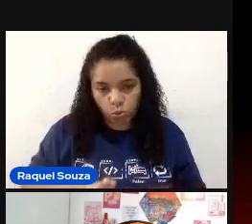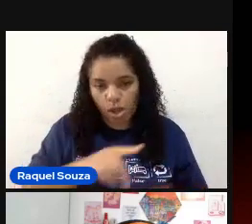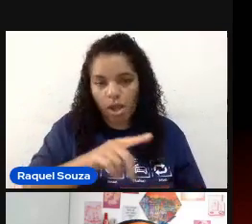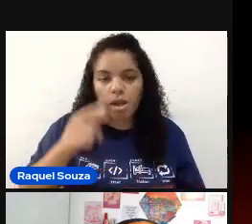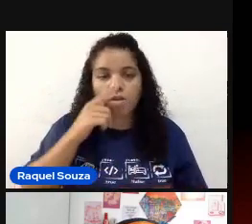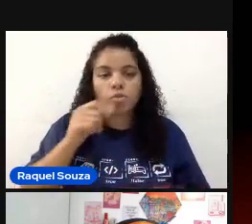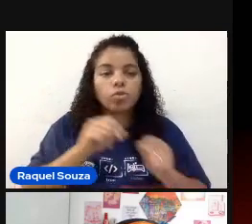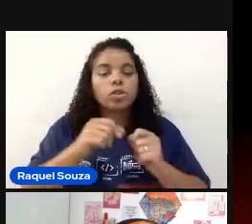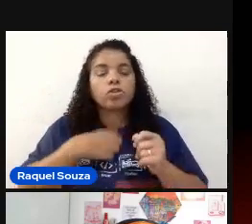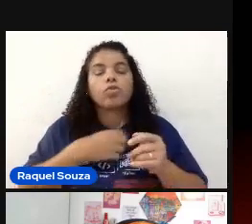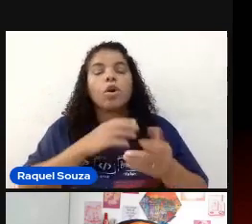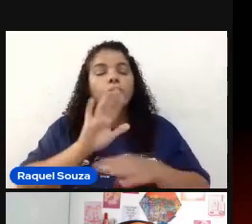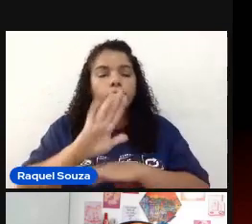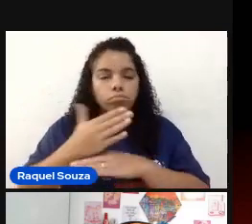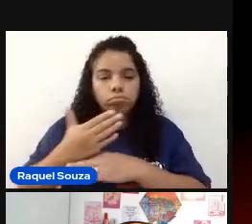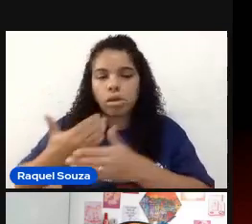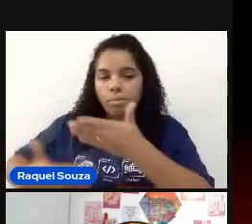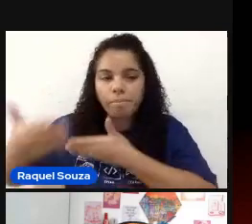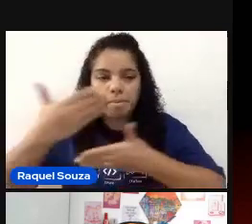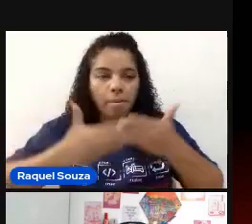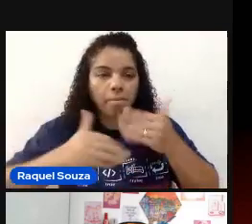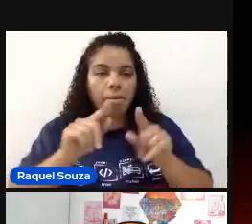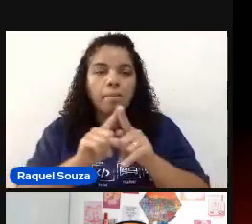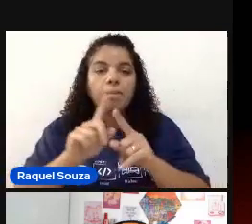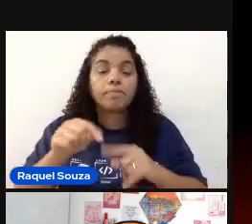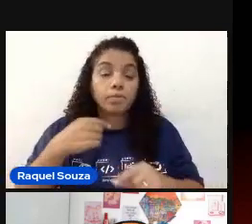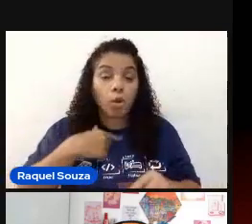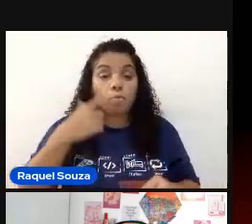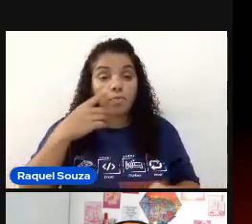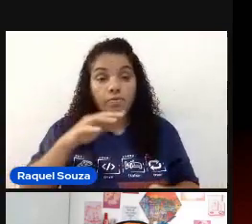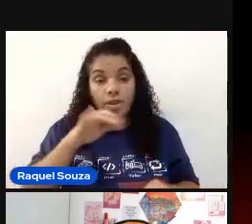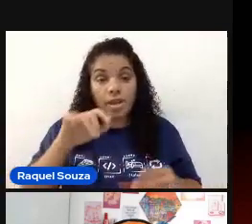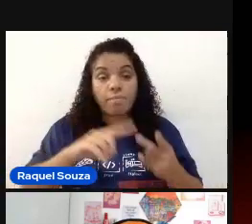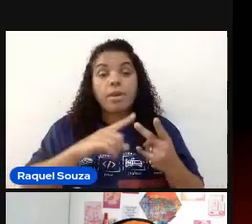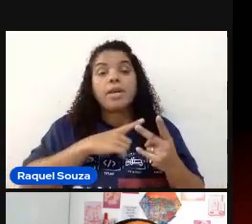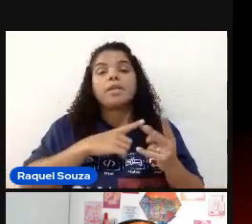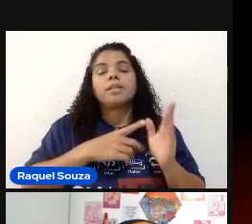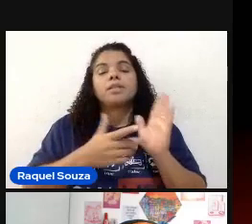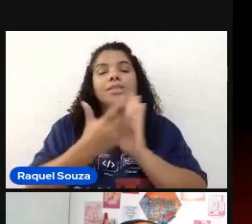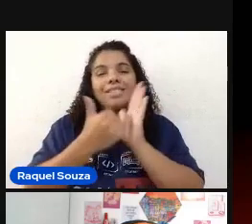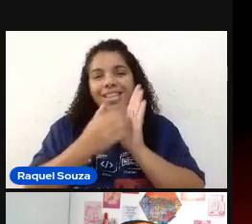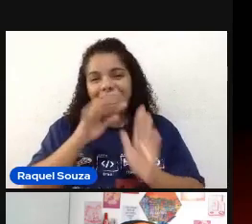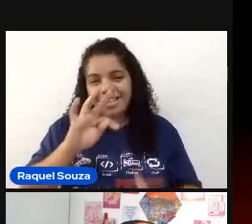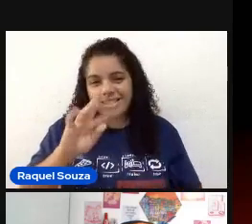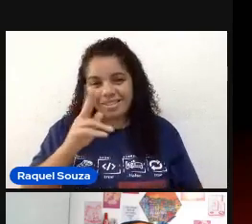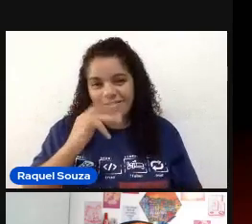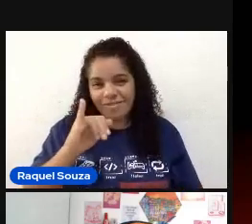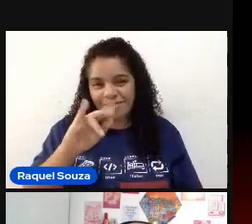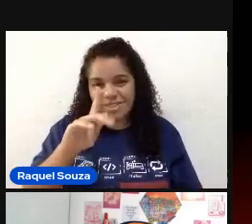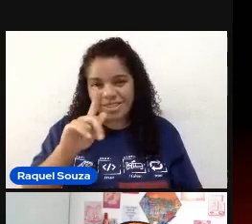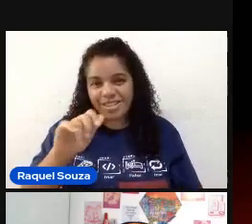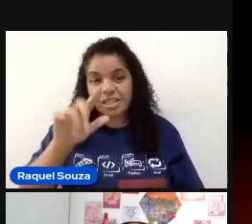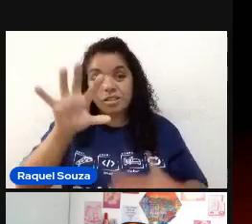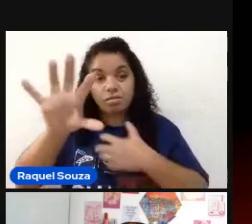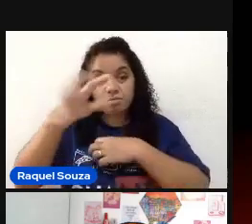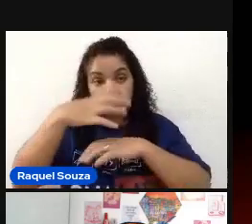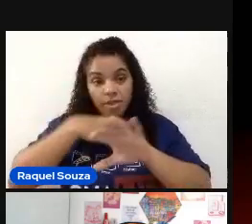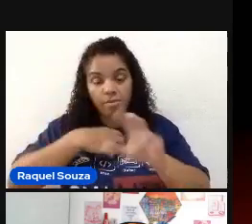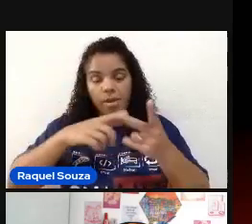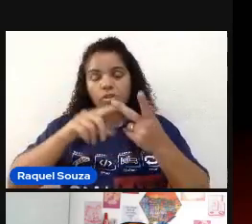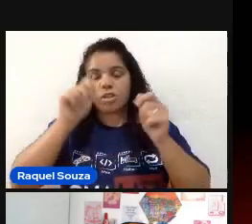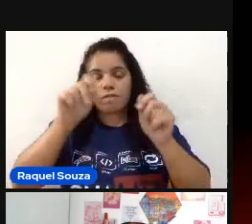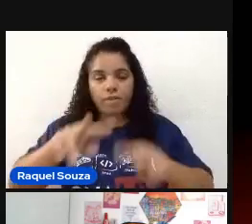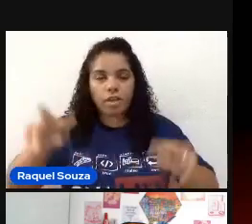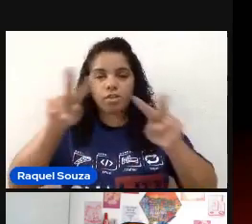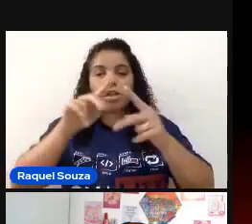forma colaborativa e interativa. Então, as ferramentas do Design Thinking, que são pautadas na empatia e na visualização, elas